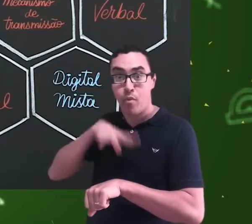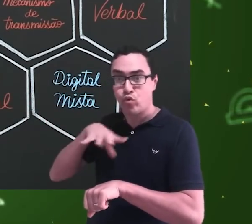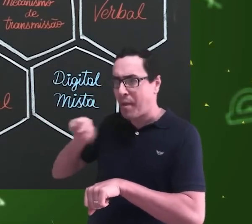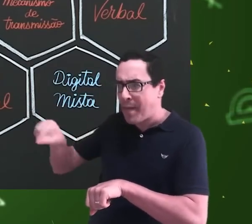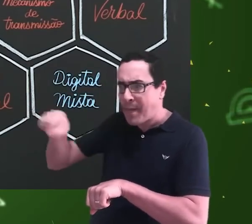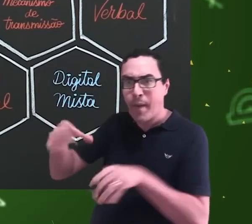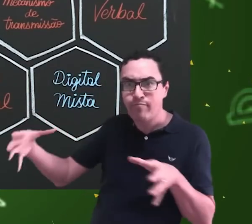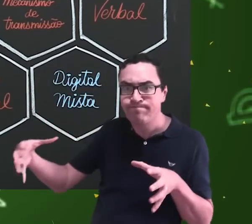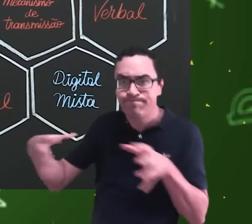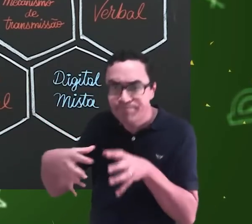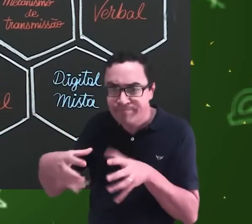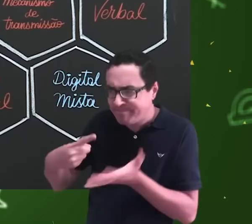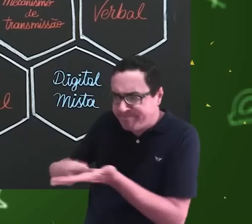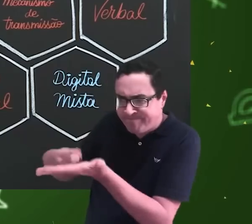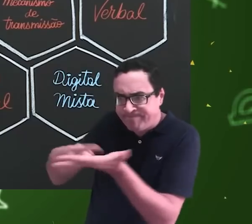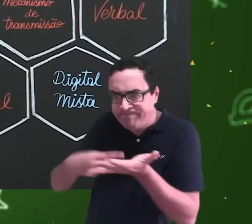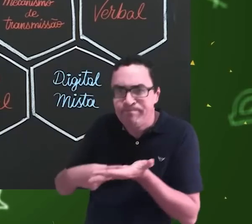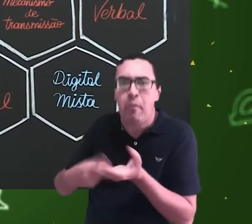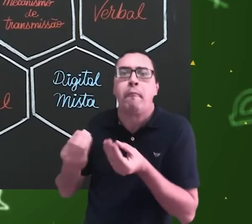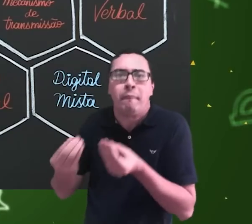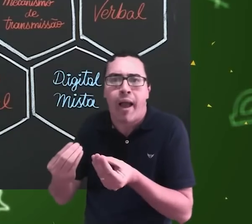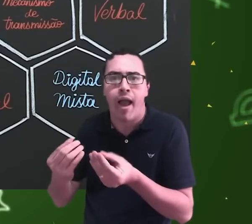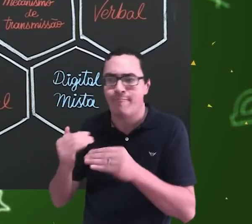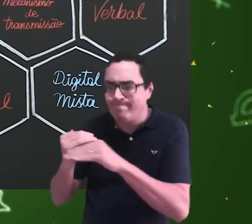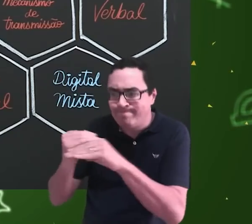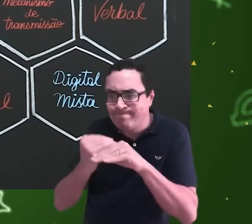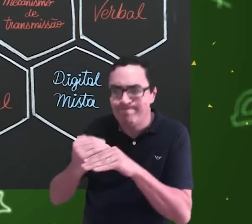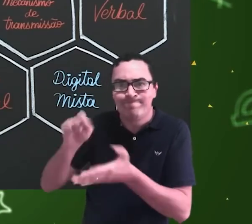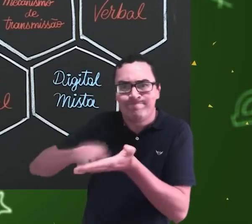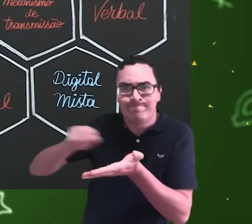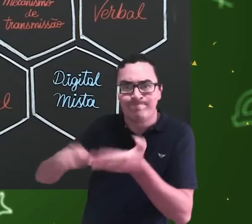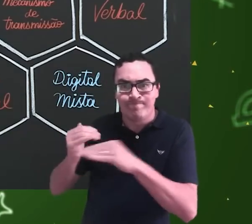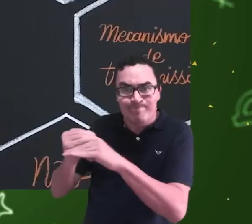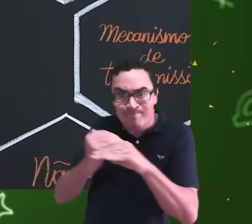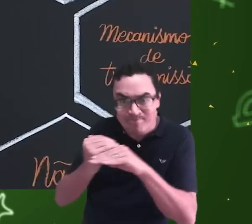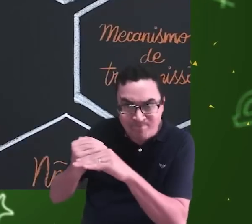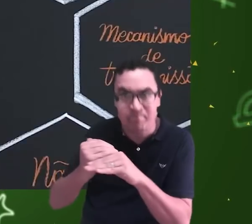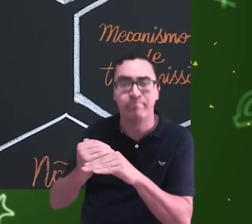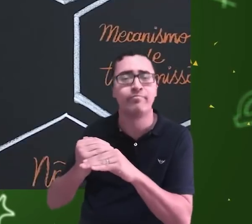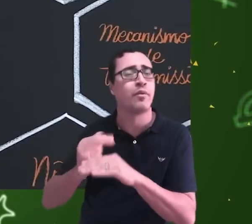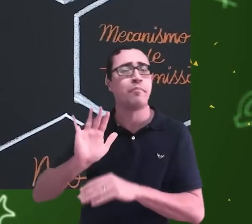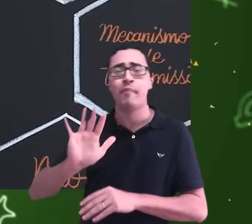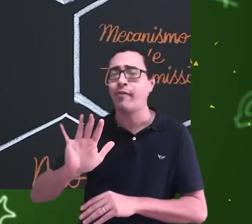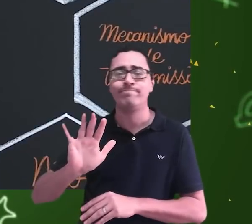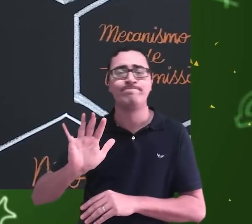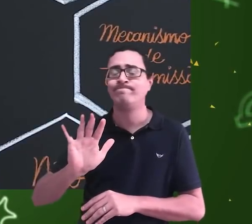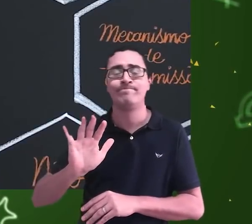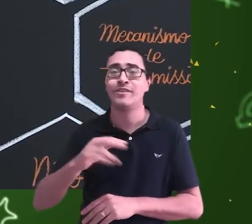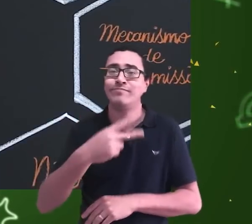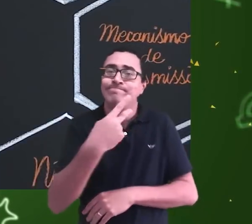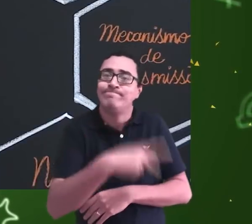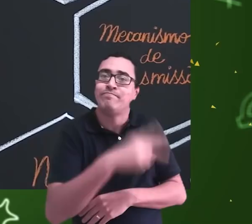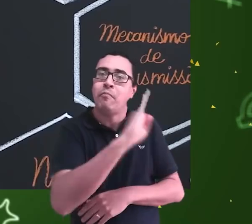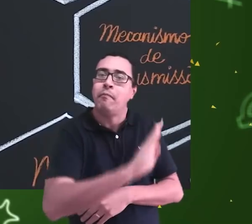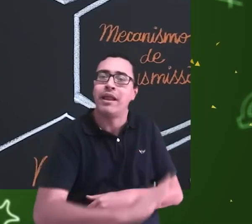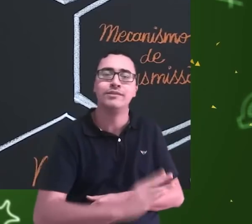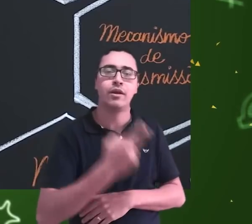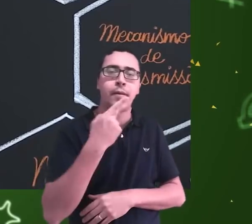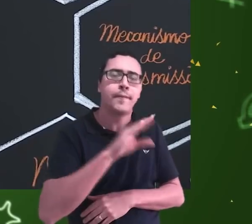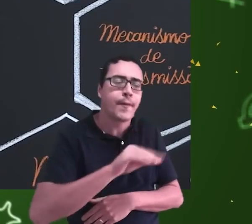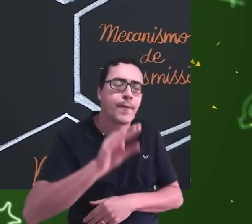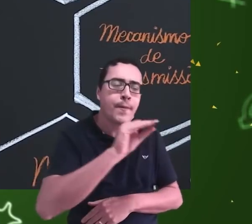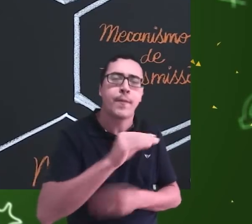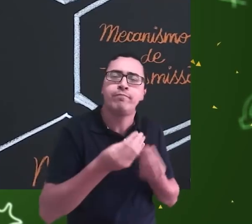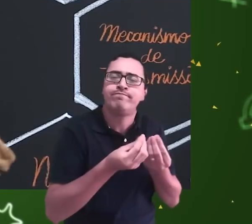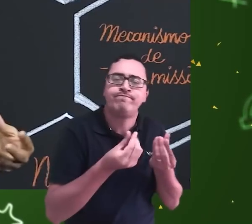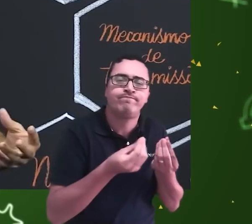ortografia dos países que falam a língua portuguesa, é importante que a gente perceba que a maneira que a gente fala essa língua ela é muito própria, ela é muito